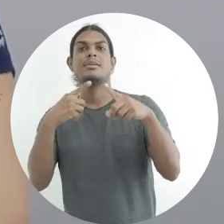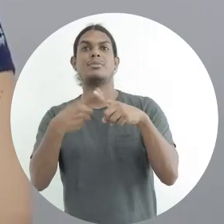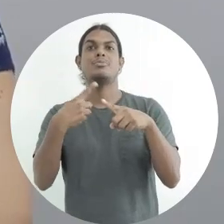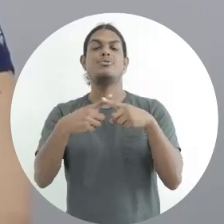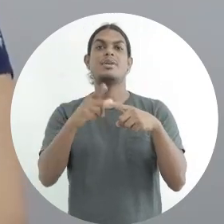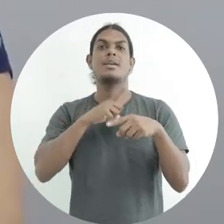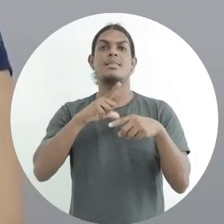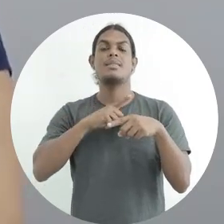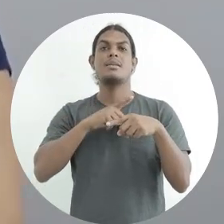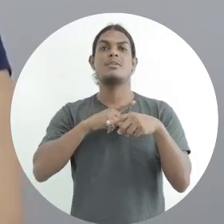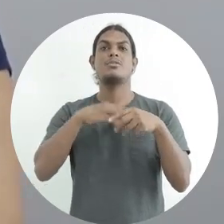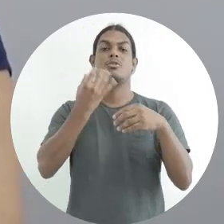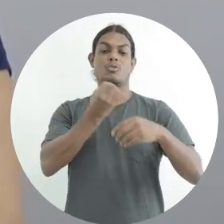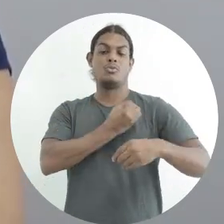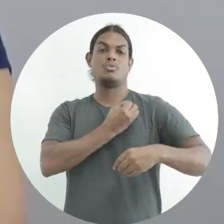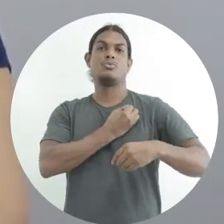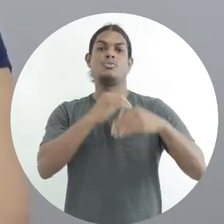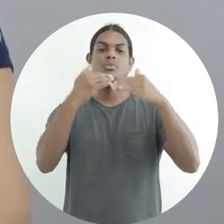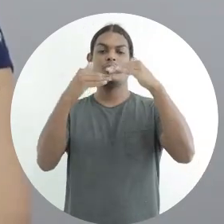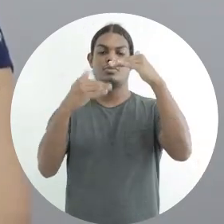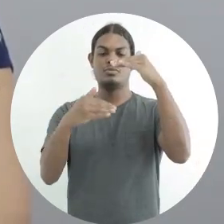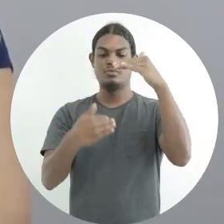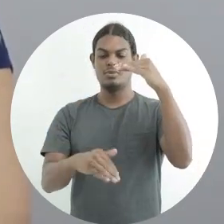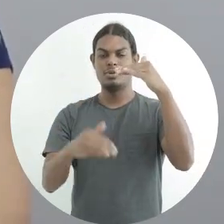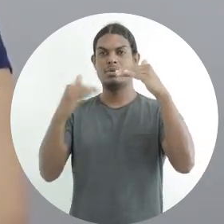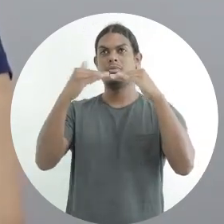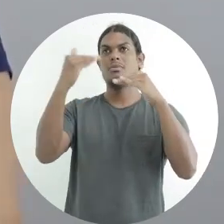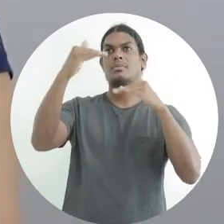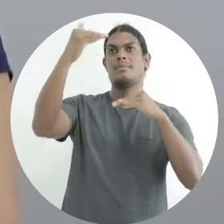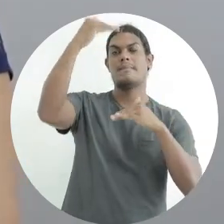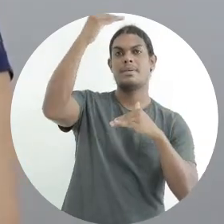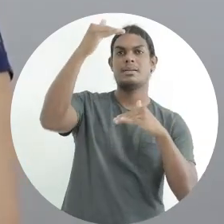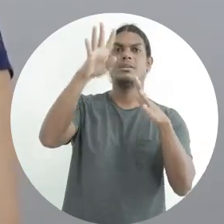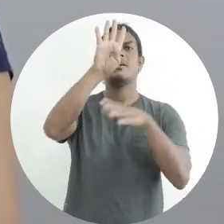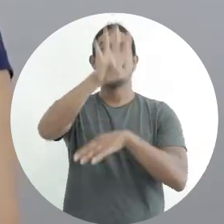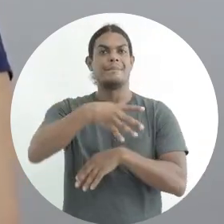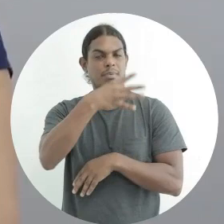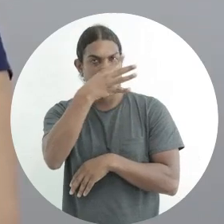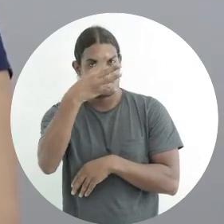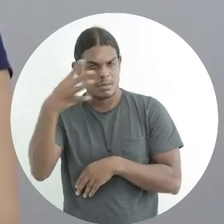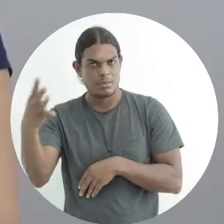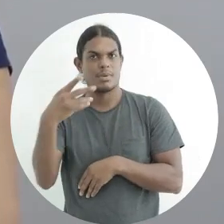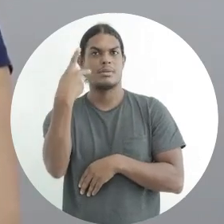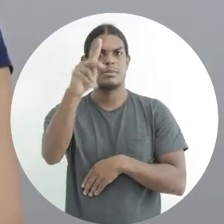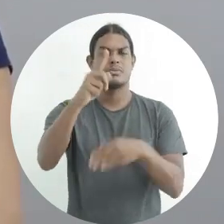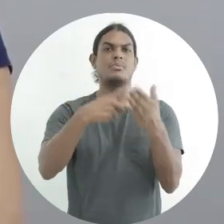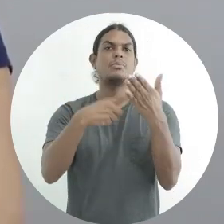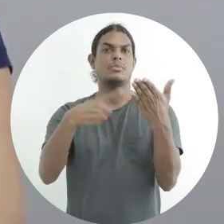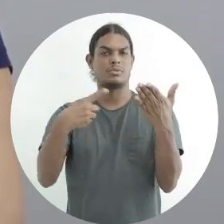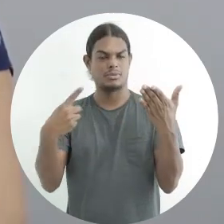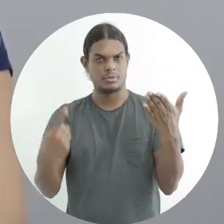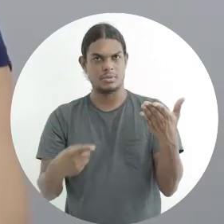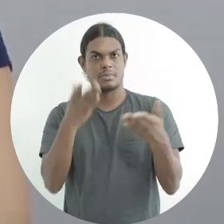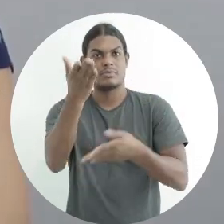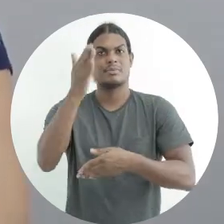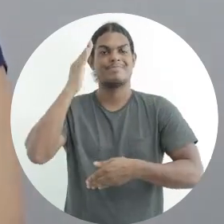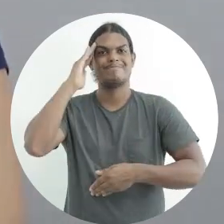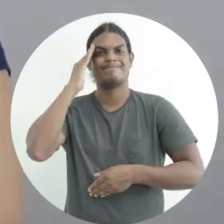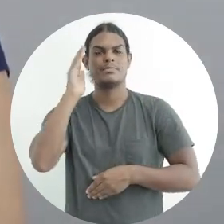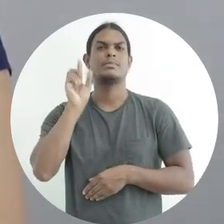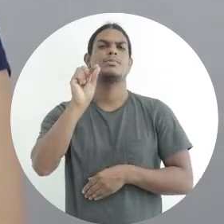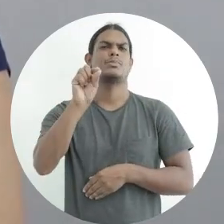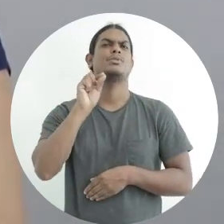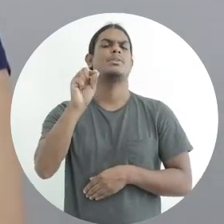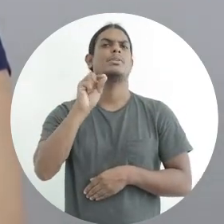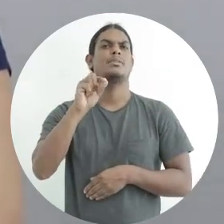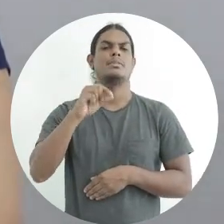patamar de mínimo e máximo que vocês verão também no caderno, tem uma tabela lá que nós colocamos para que você entenda o que é